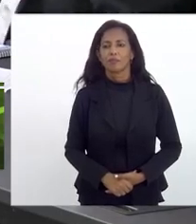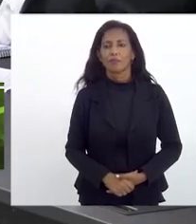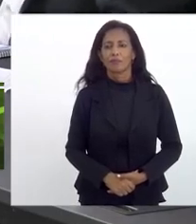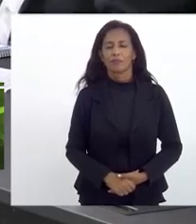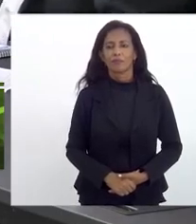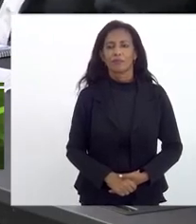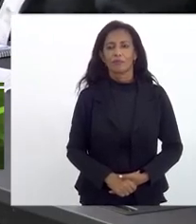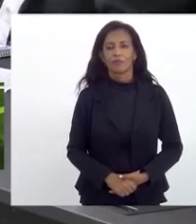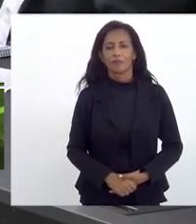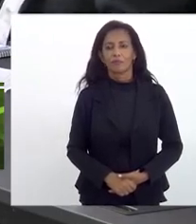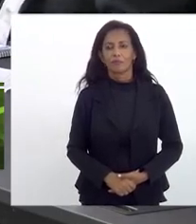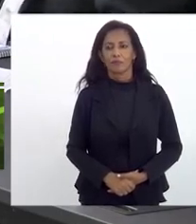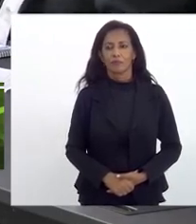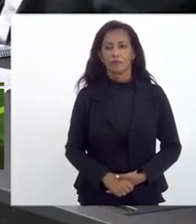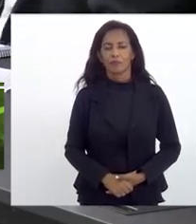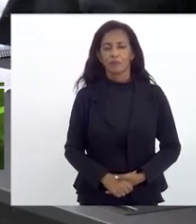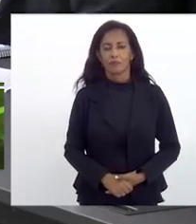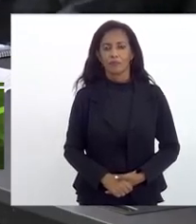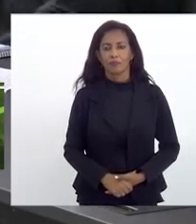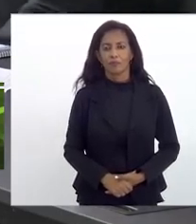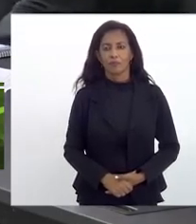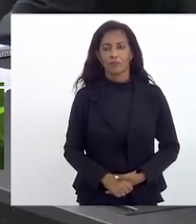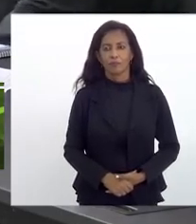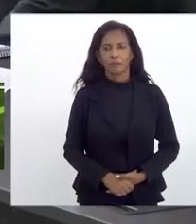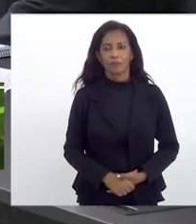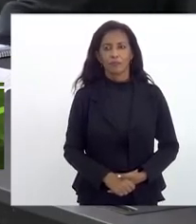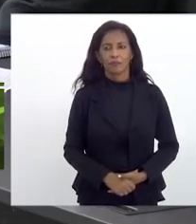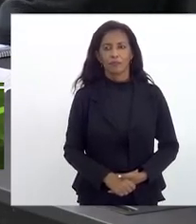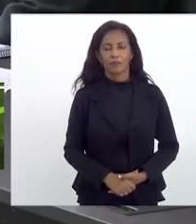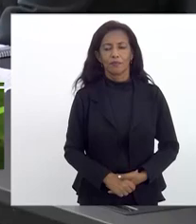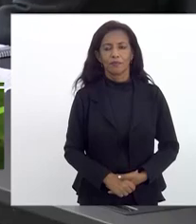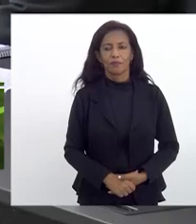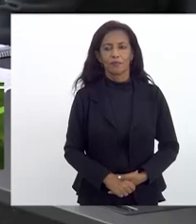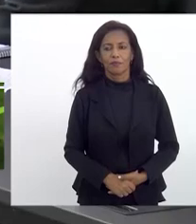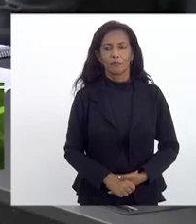ele responde lá. É o Nelson, que aí a questão... É, dobradinha.